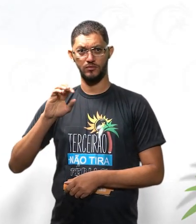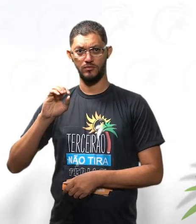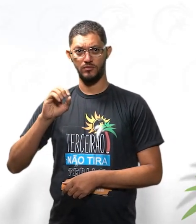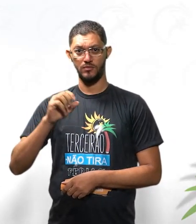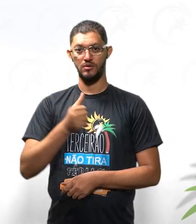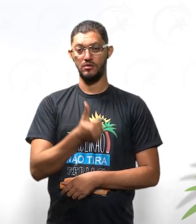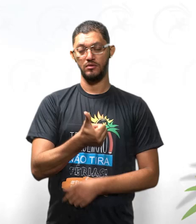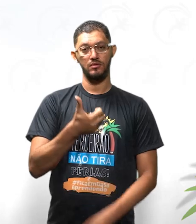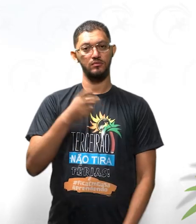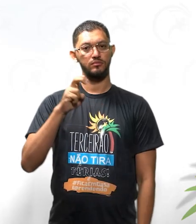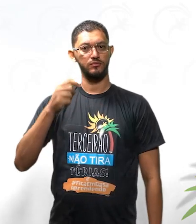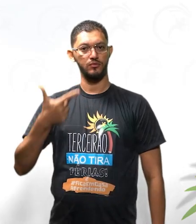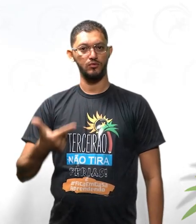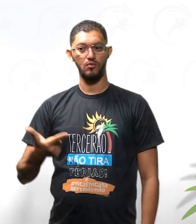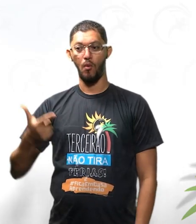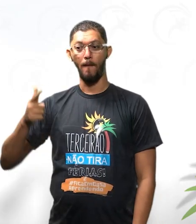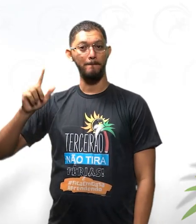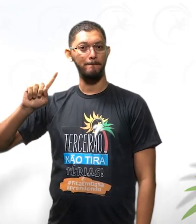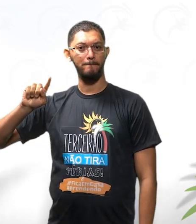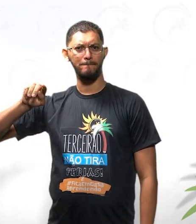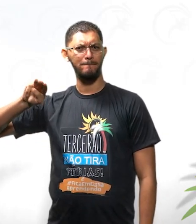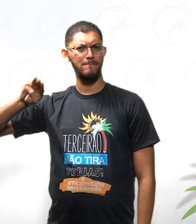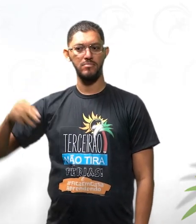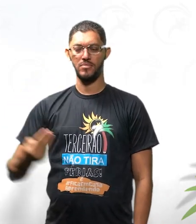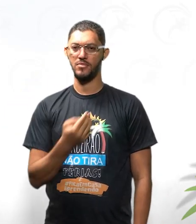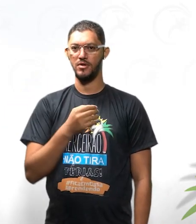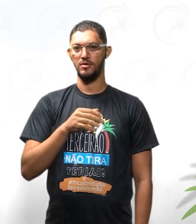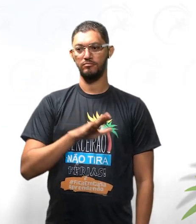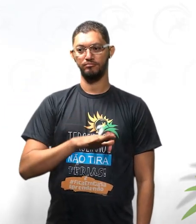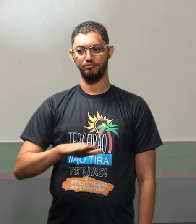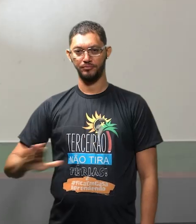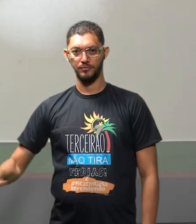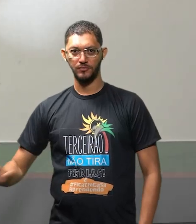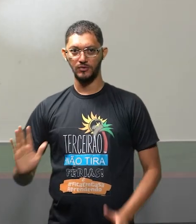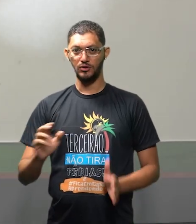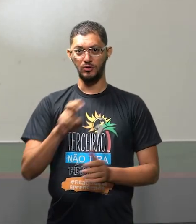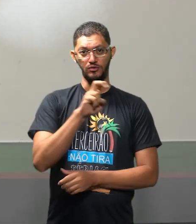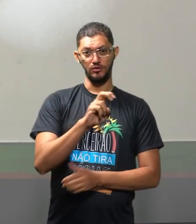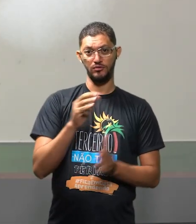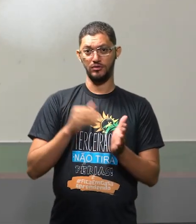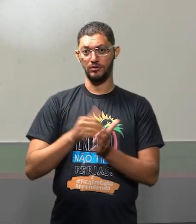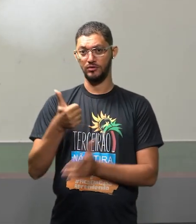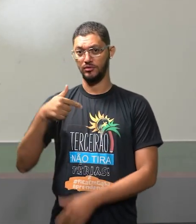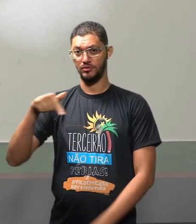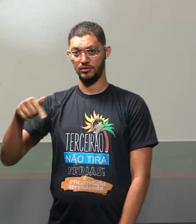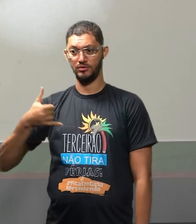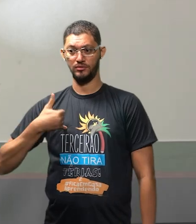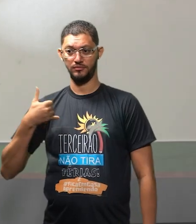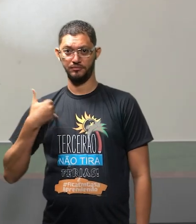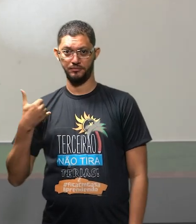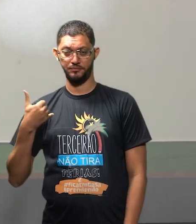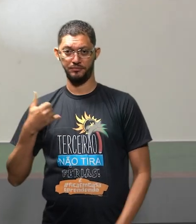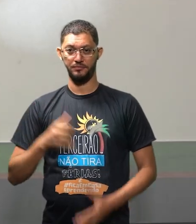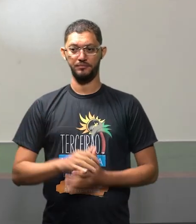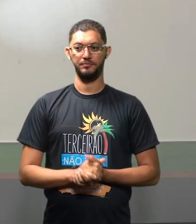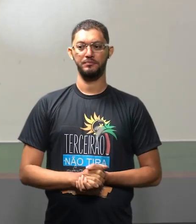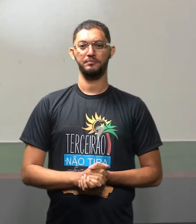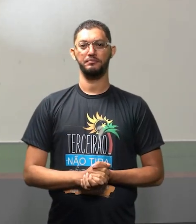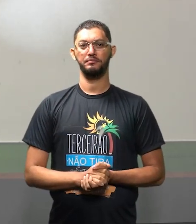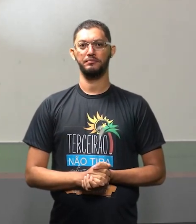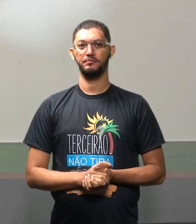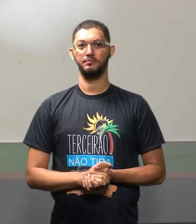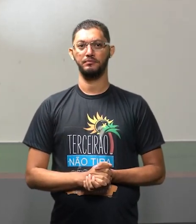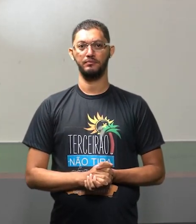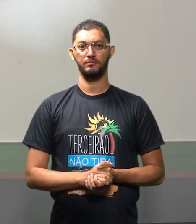152 milhões de crianças de 5 a 17 anos, aí a gente coloca a idade mesmo, né? A